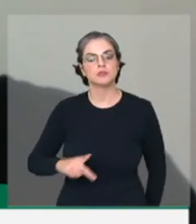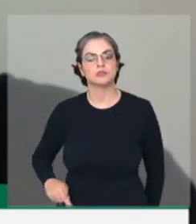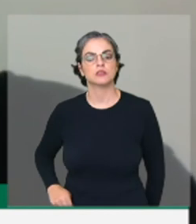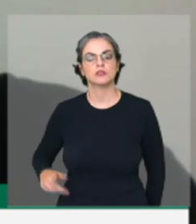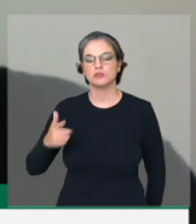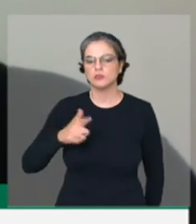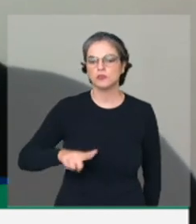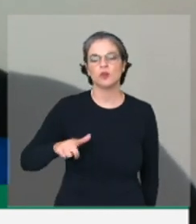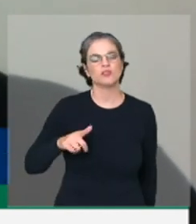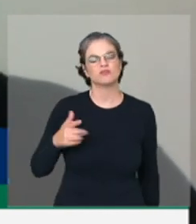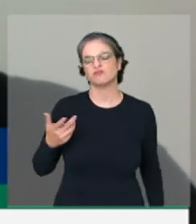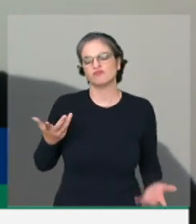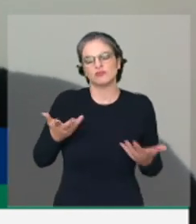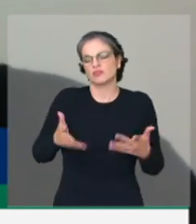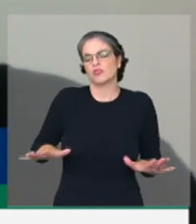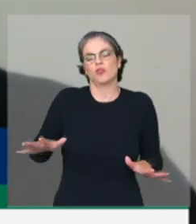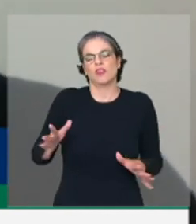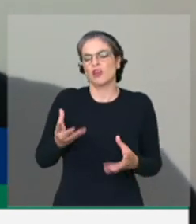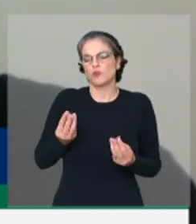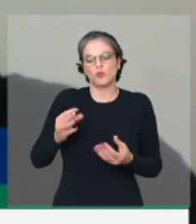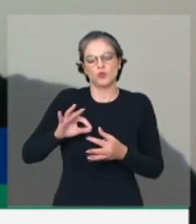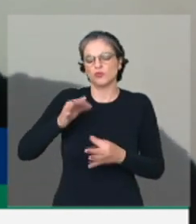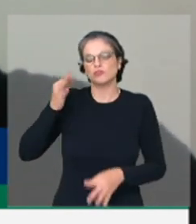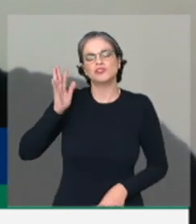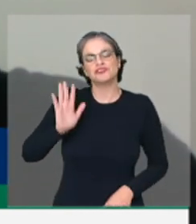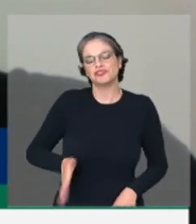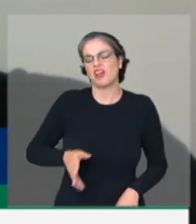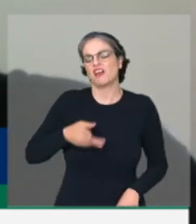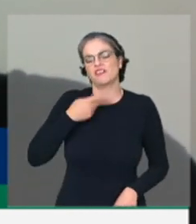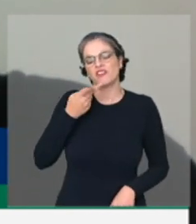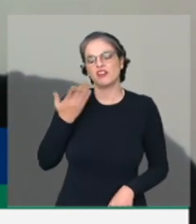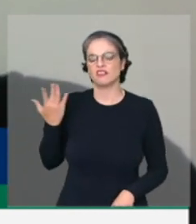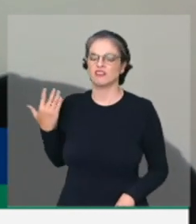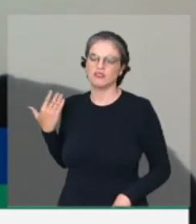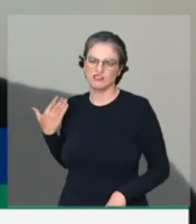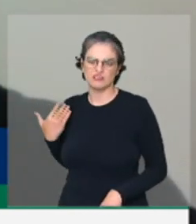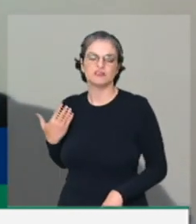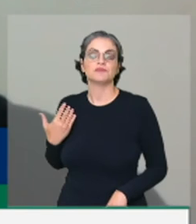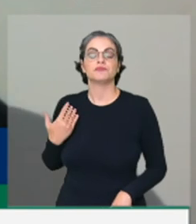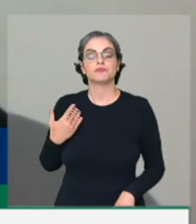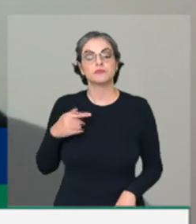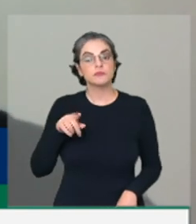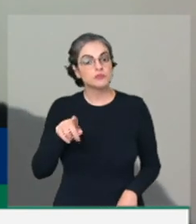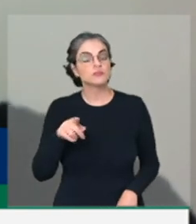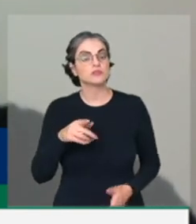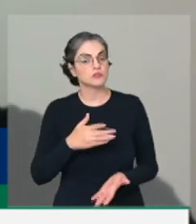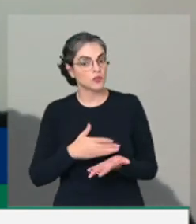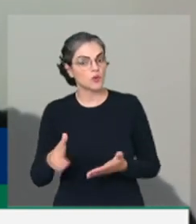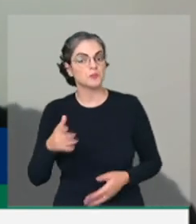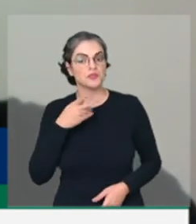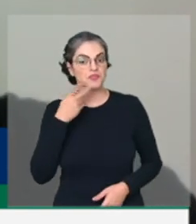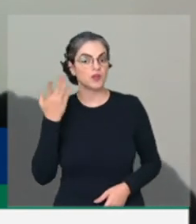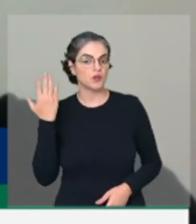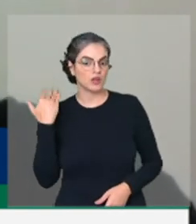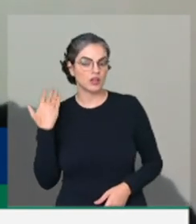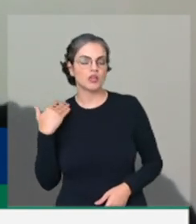não vou me prolongar muito, que eu acho que já foi dito o suficiente. No início que o senhor disse que seria interessante, o senhor